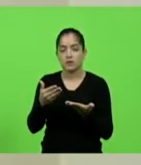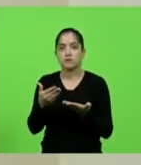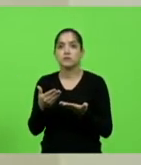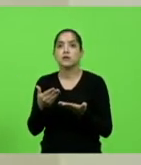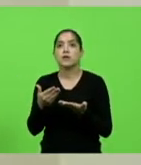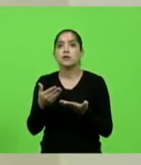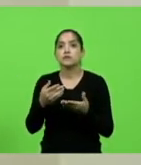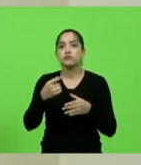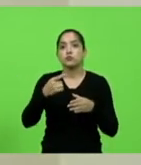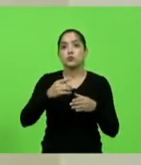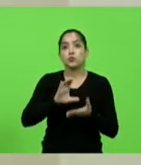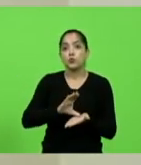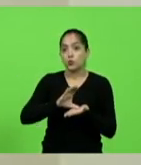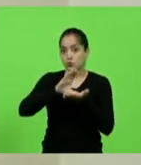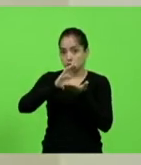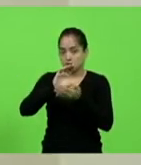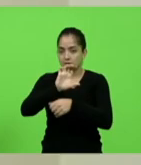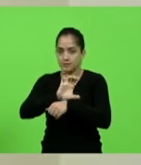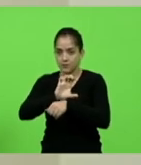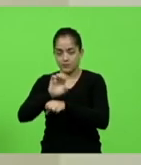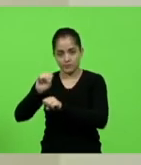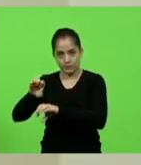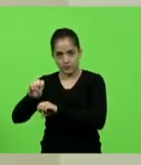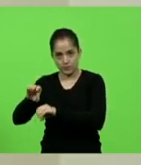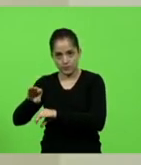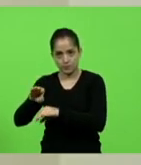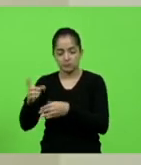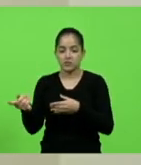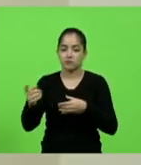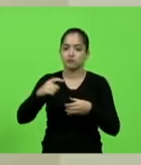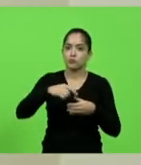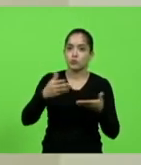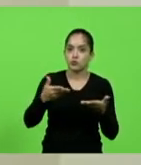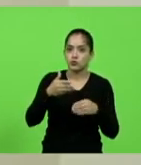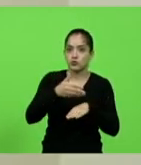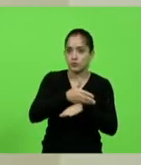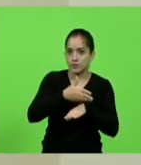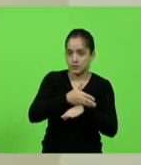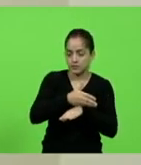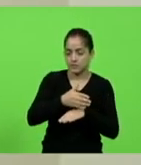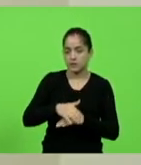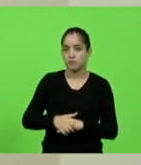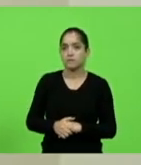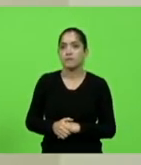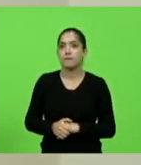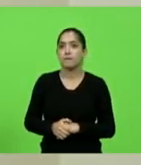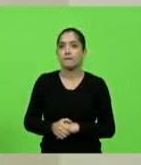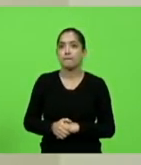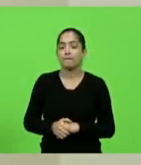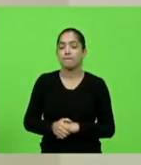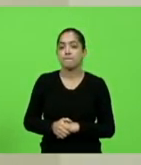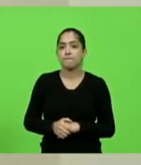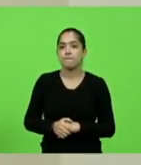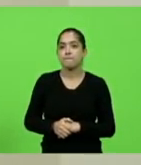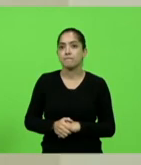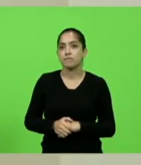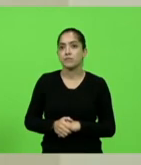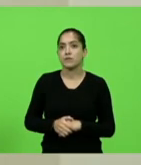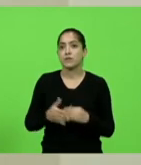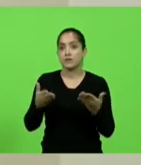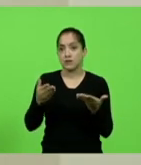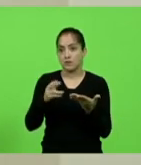Conselho Estadual de Educação. Então, não pôde se fazer presente também. Bem, a Undime